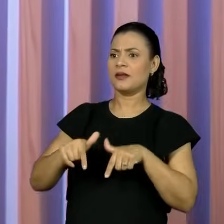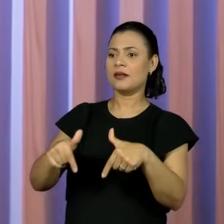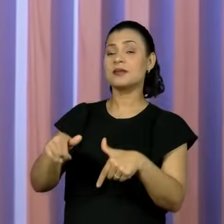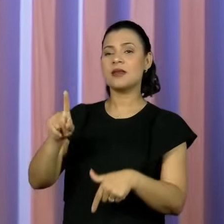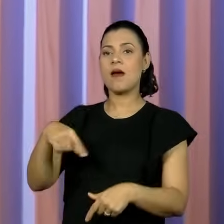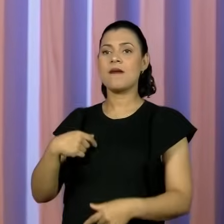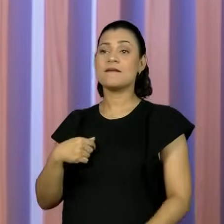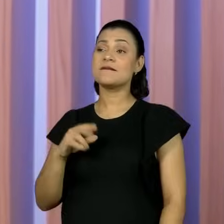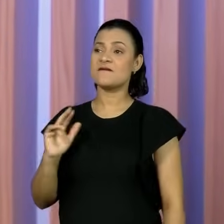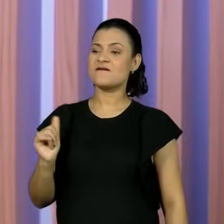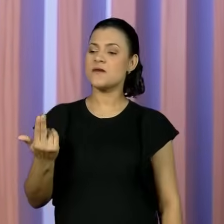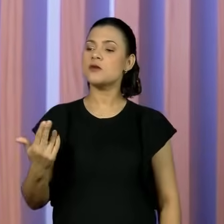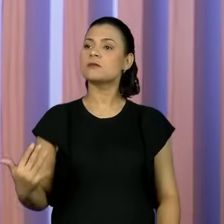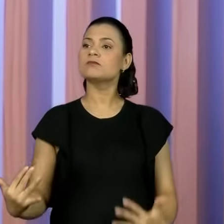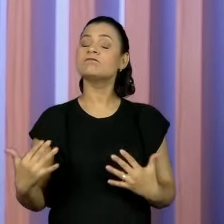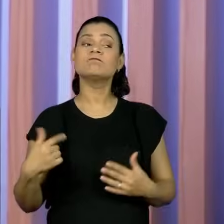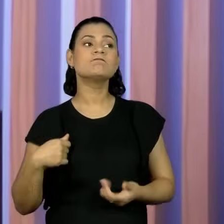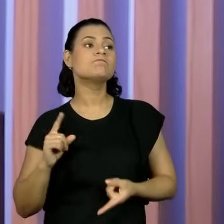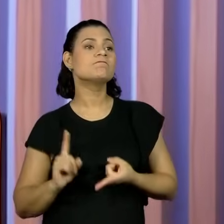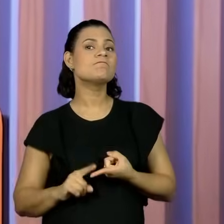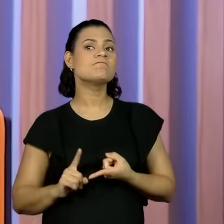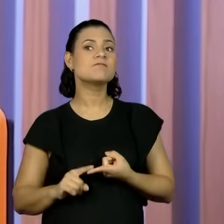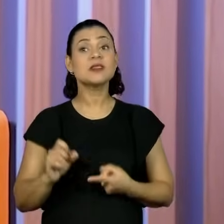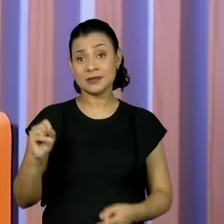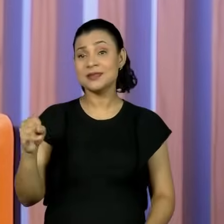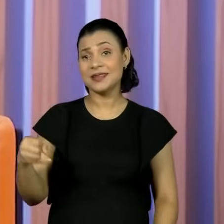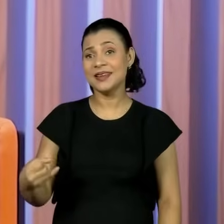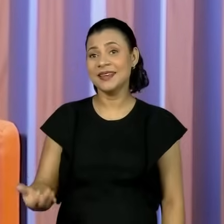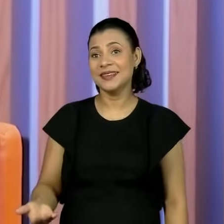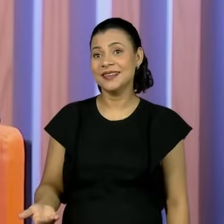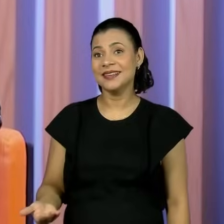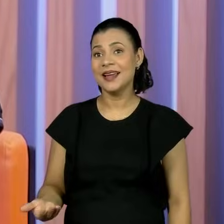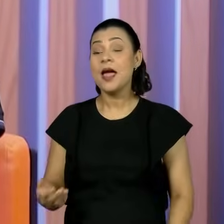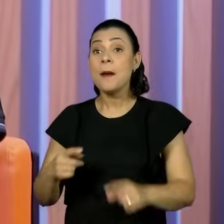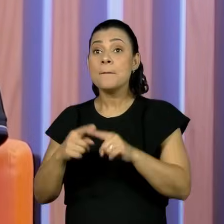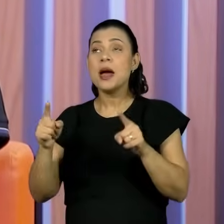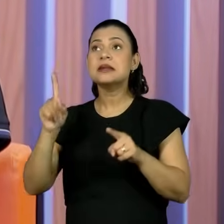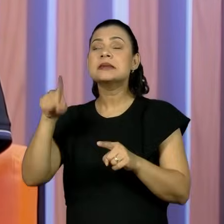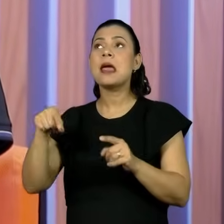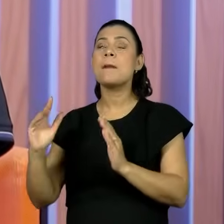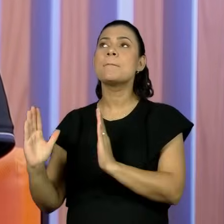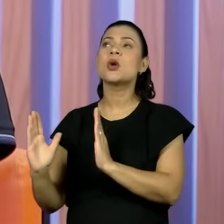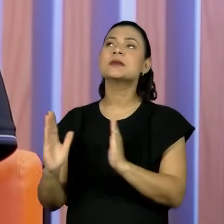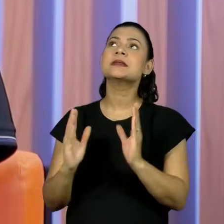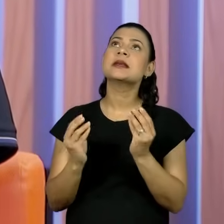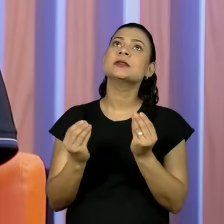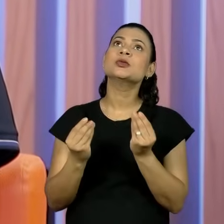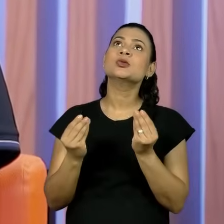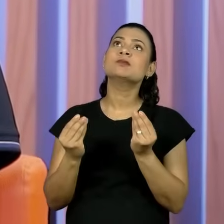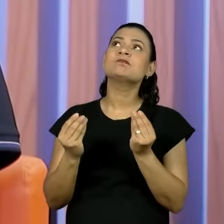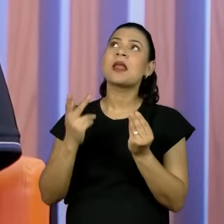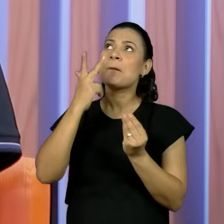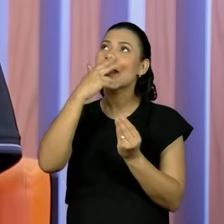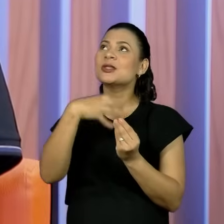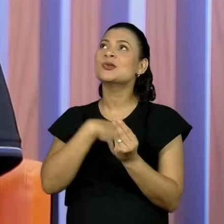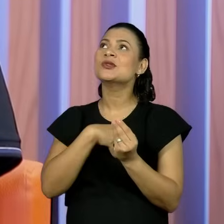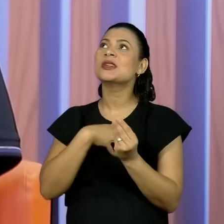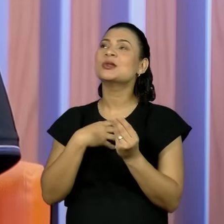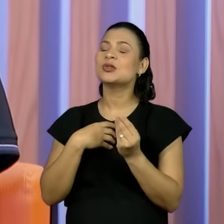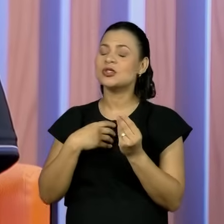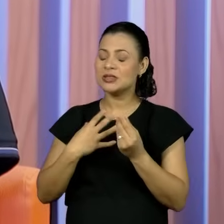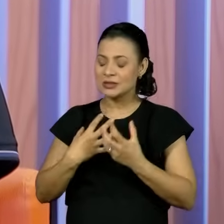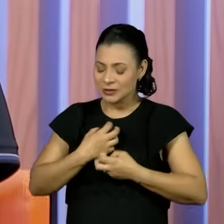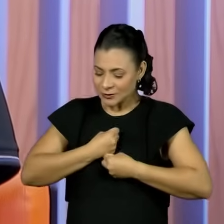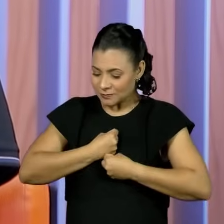também. Mas eu acho que faz parte também de um processo de libertação mesmo, né?